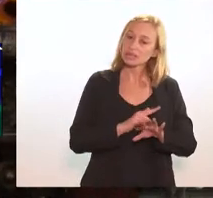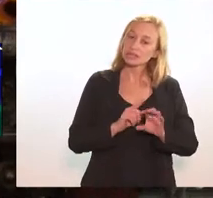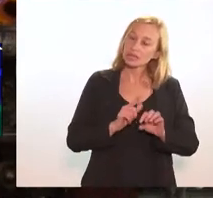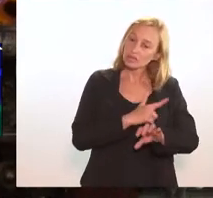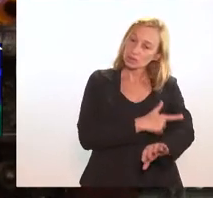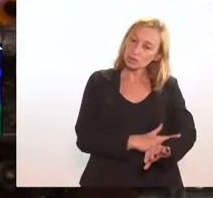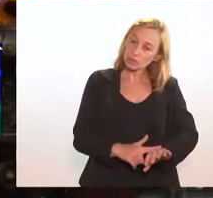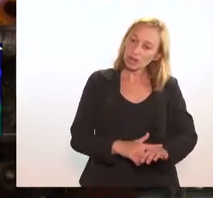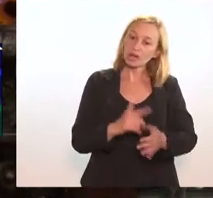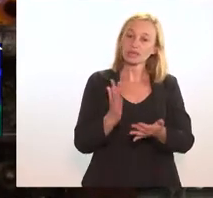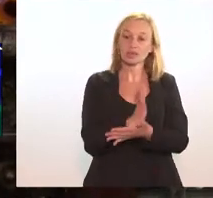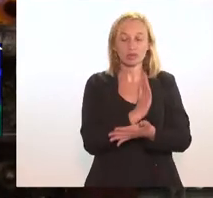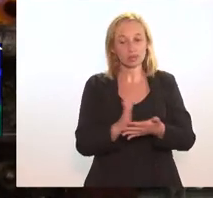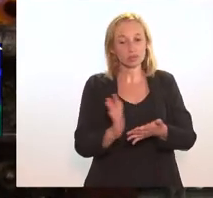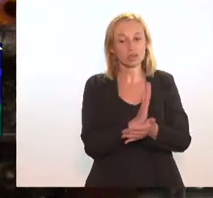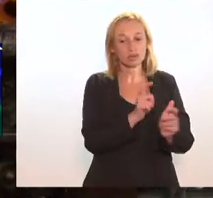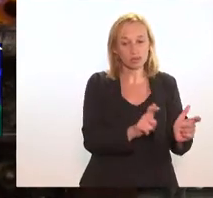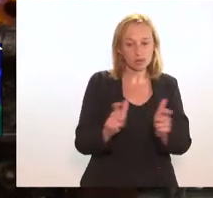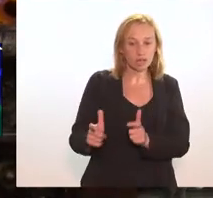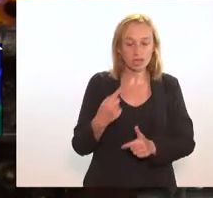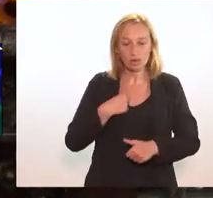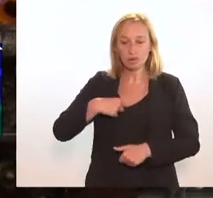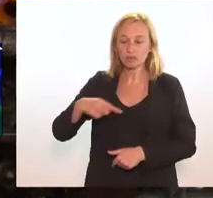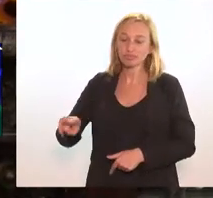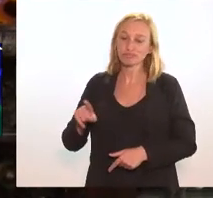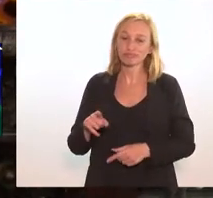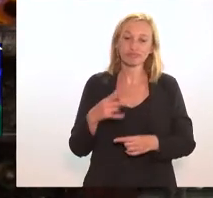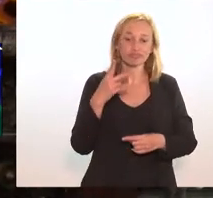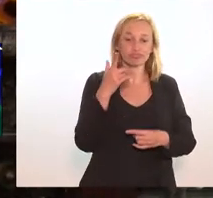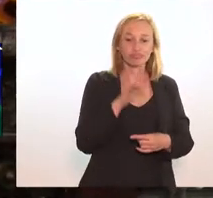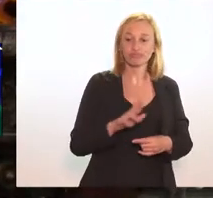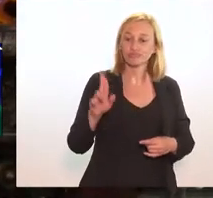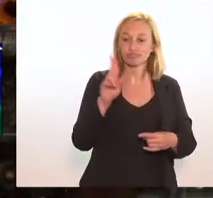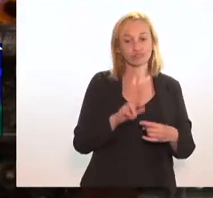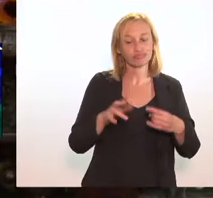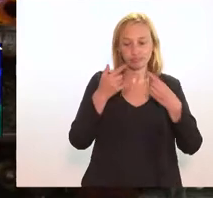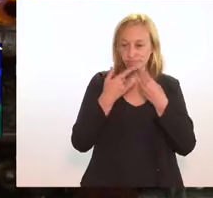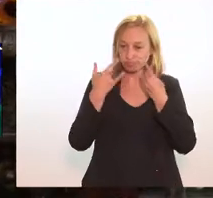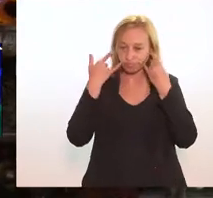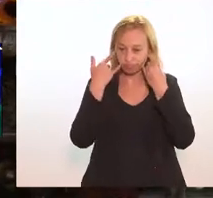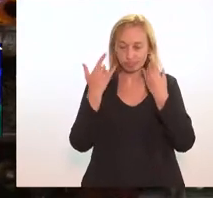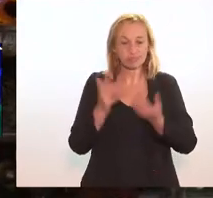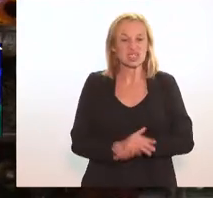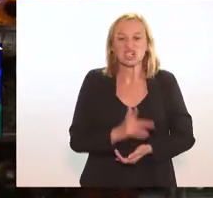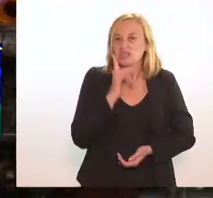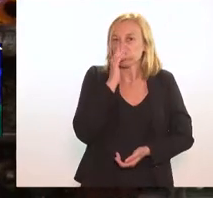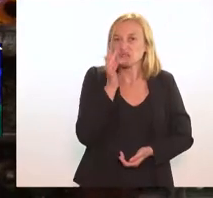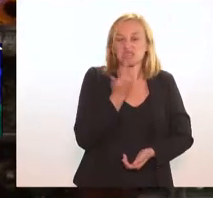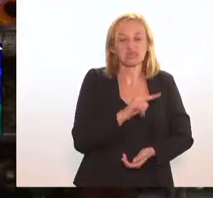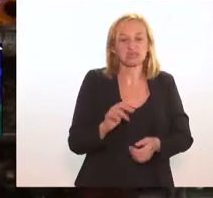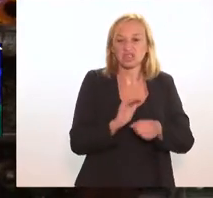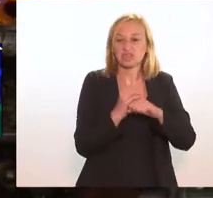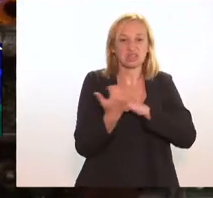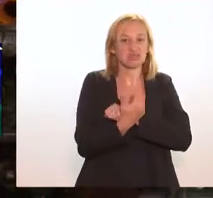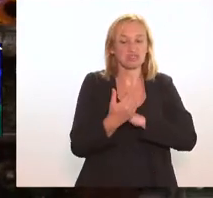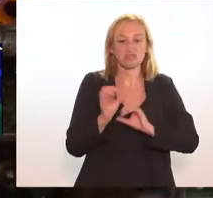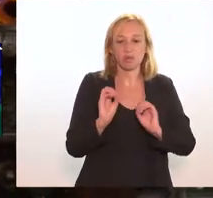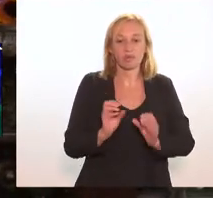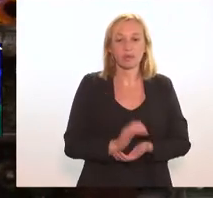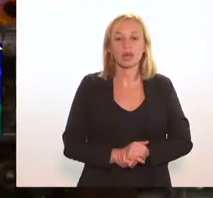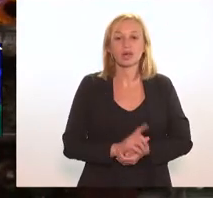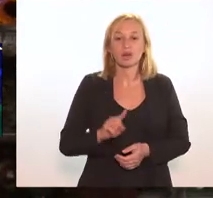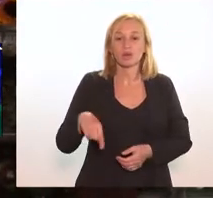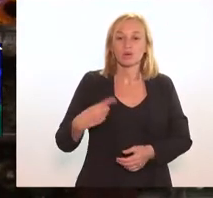em vários lugares também que eu tenho ido, não tem usado máscara, não tem, parece que não tem coronavírus.